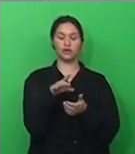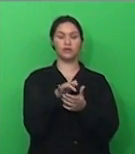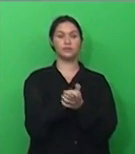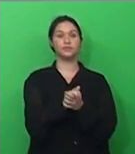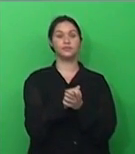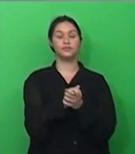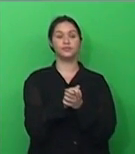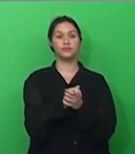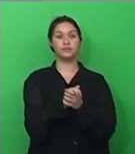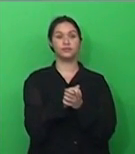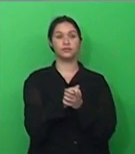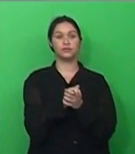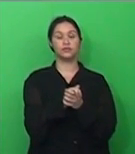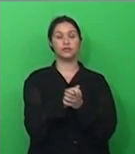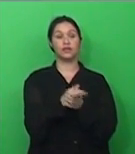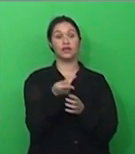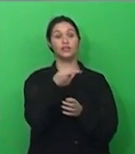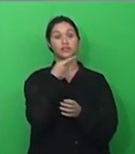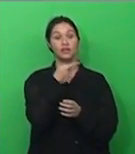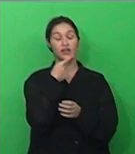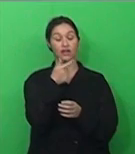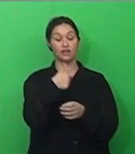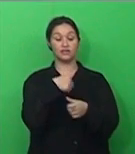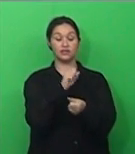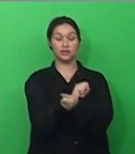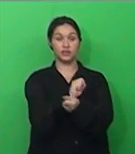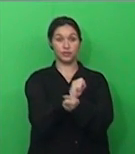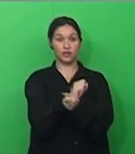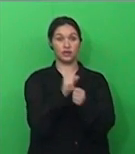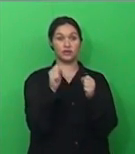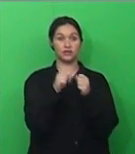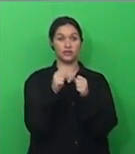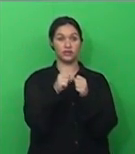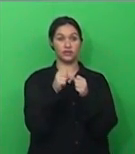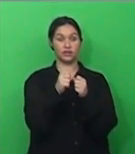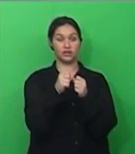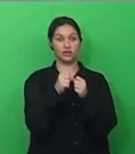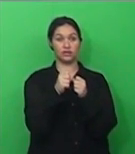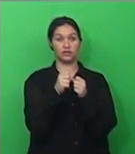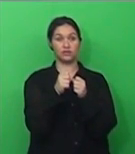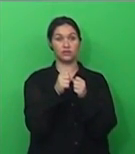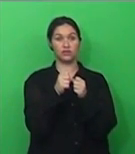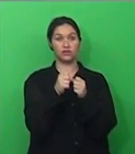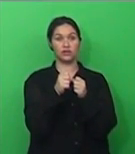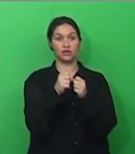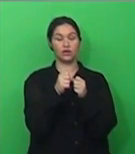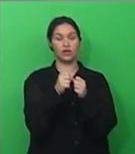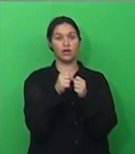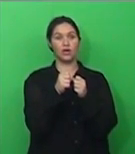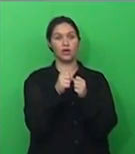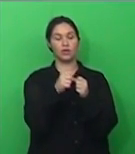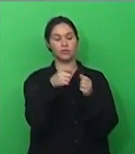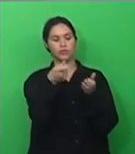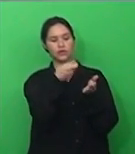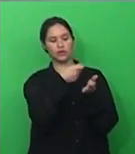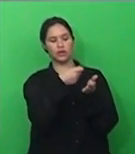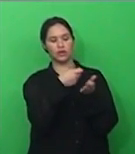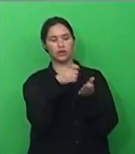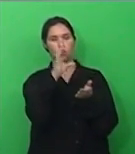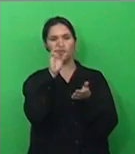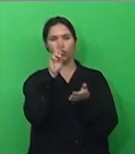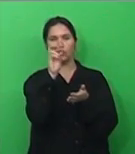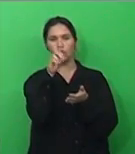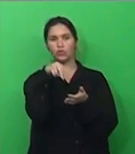deixar registrado que eu espero que ele faça um cronograma de trabalho dentro de uma realidade de necessidade de cada